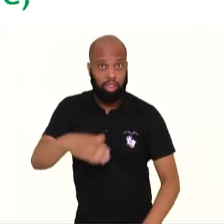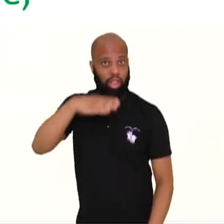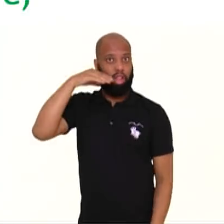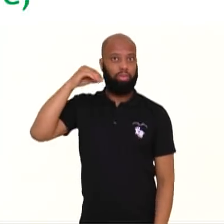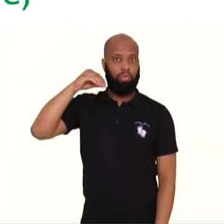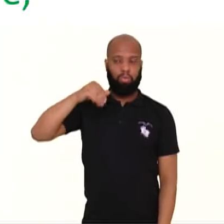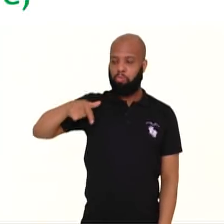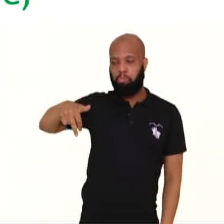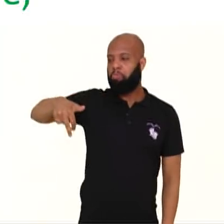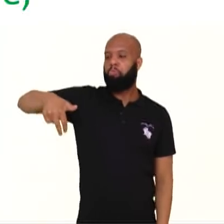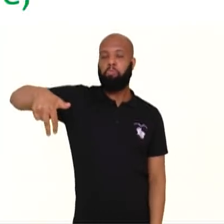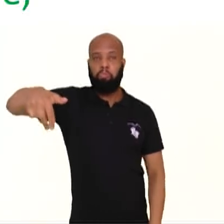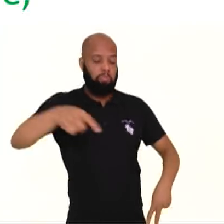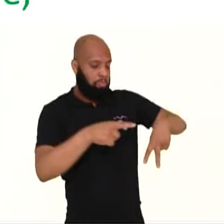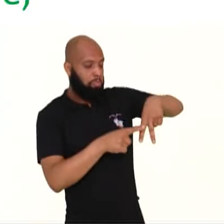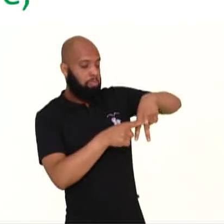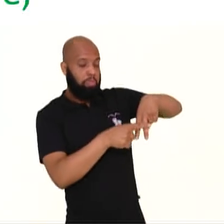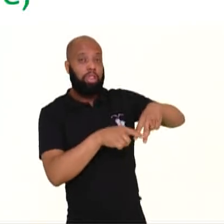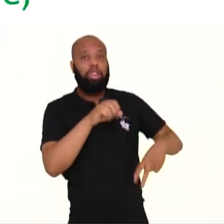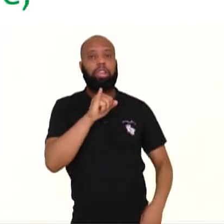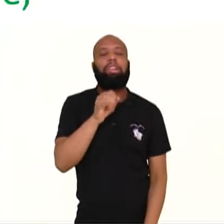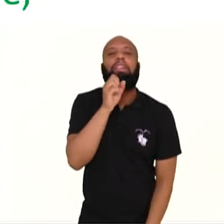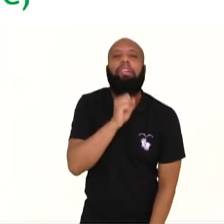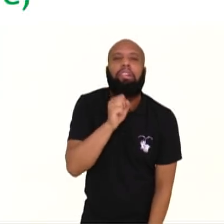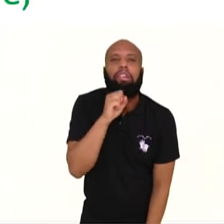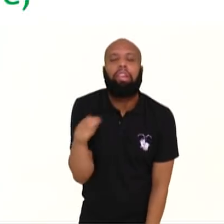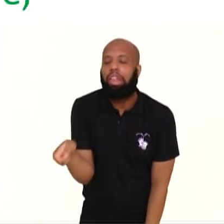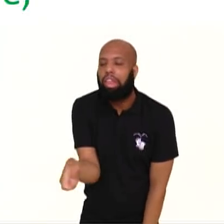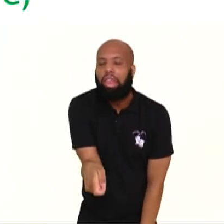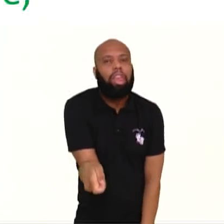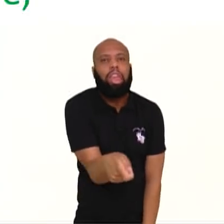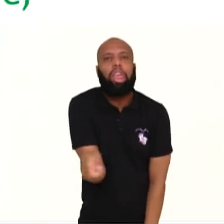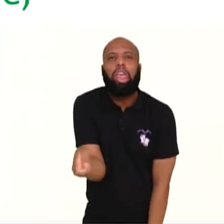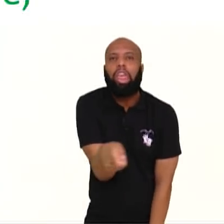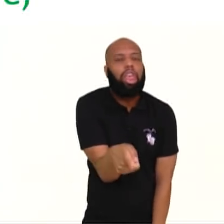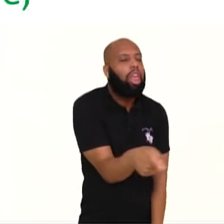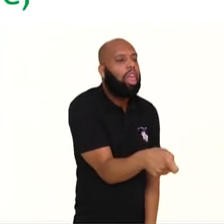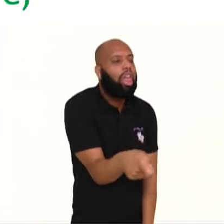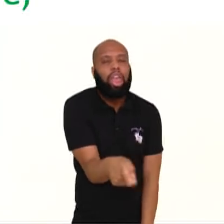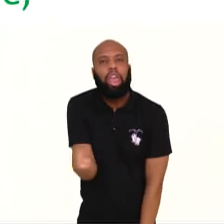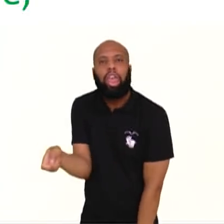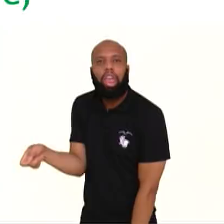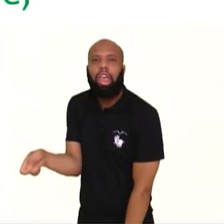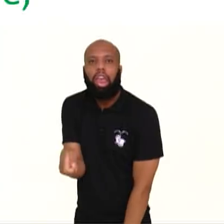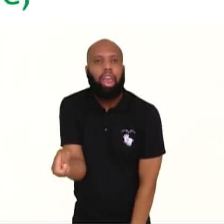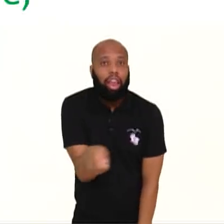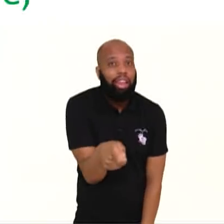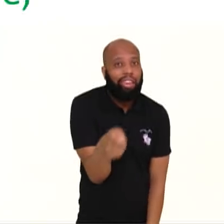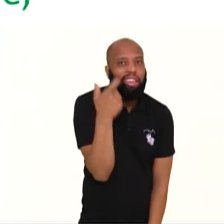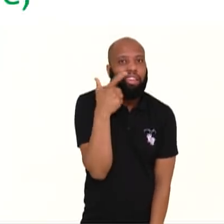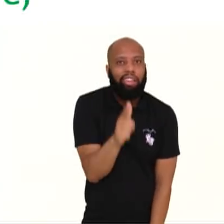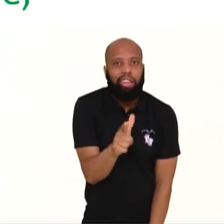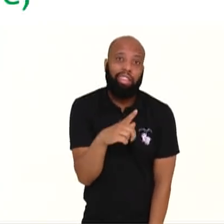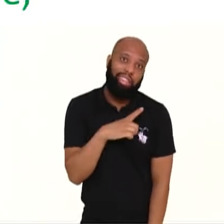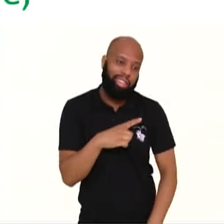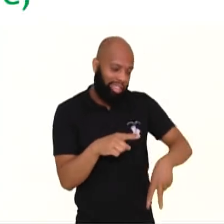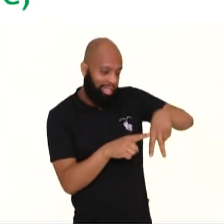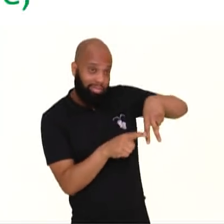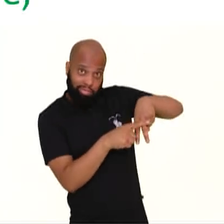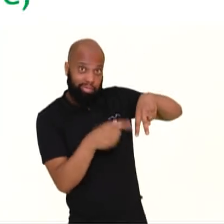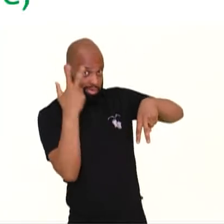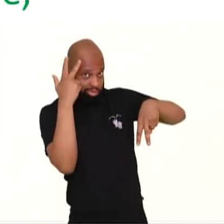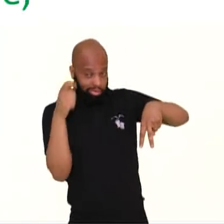2 pernas. E quando idoso, no entardecer da vida, apoia-se em uma bengala para caminhar. Muito